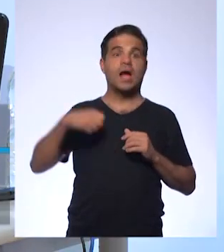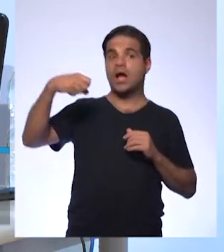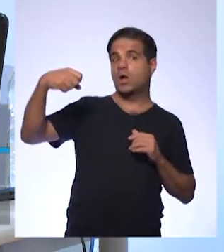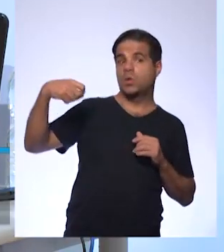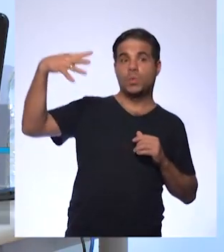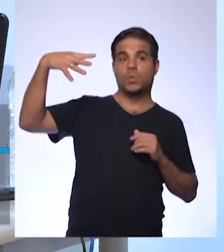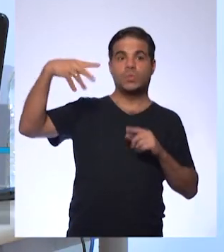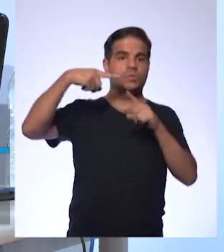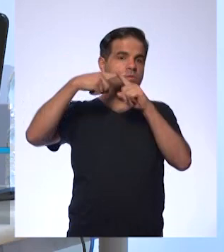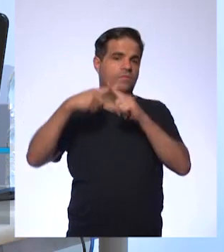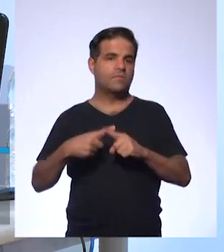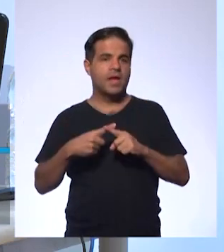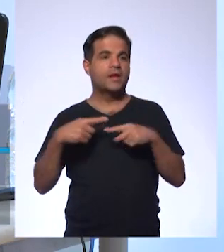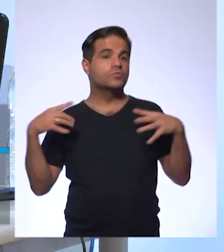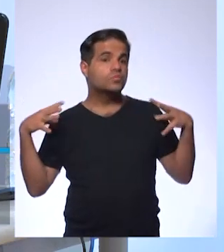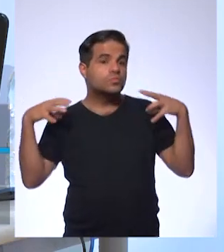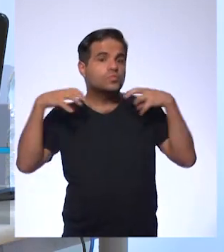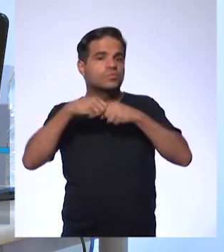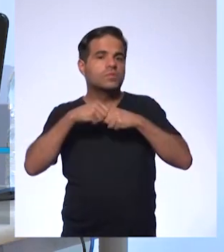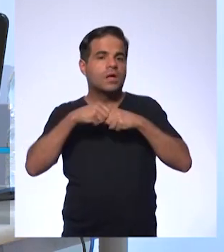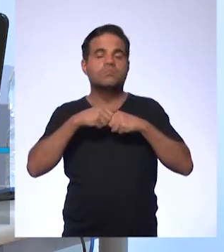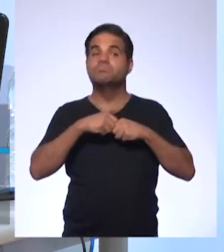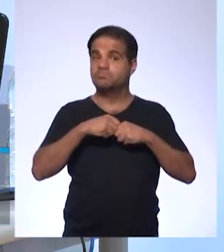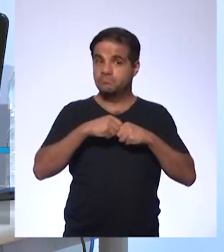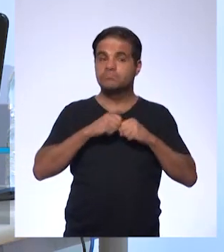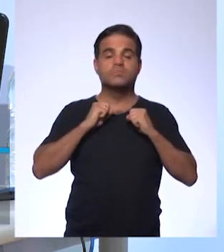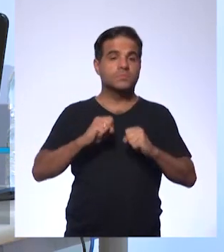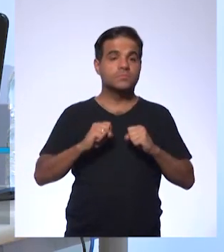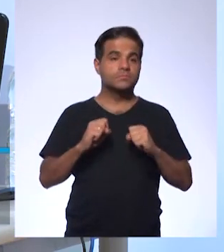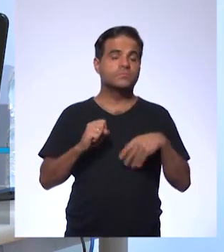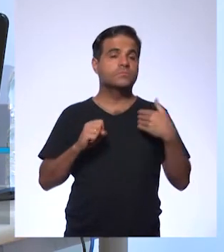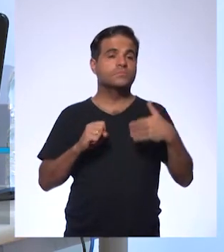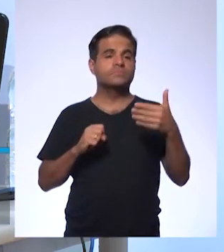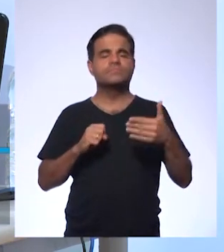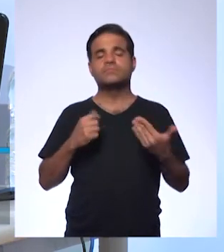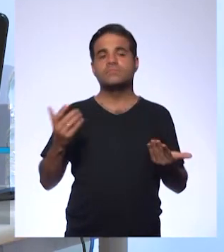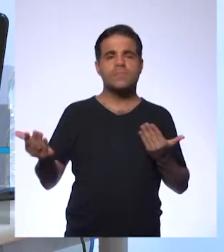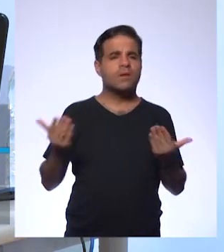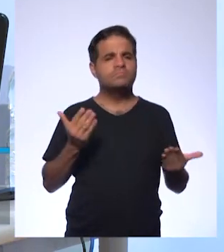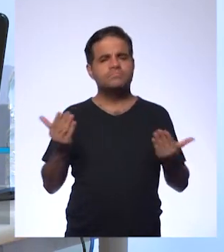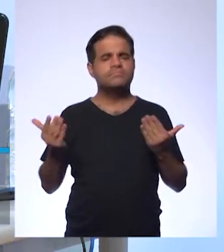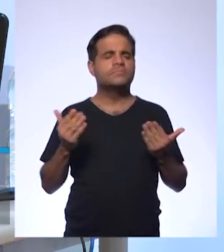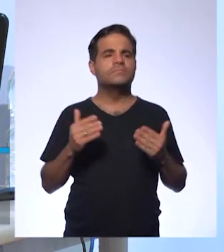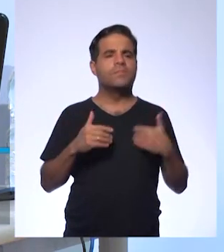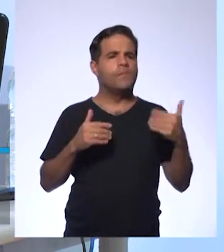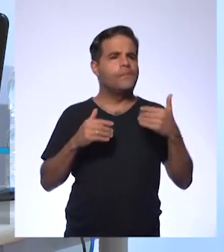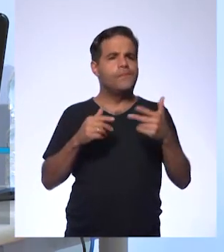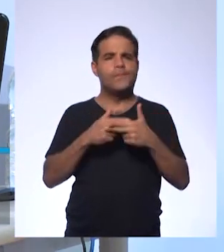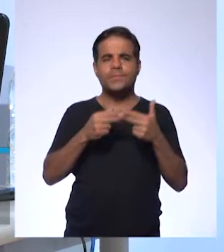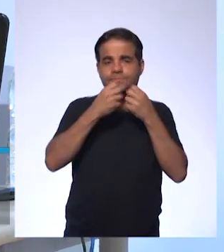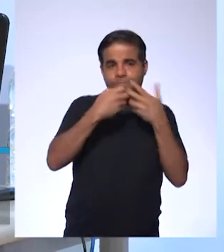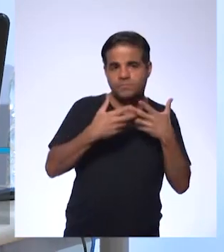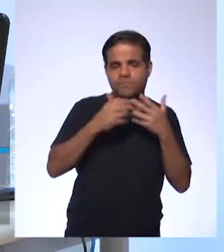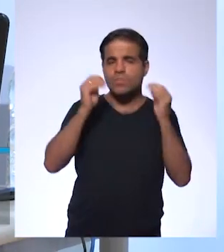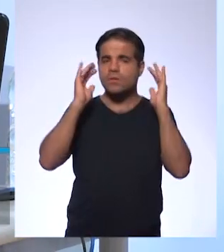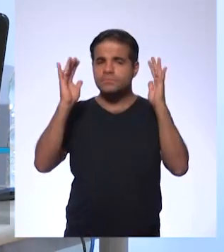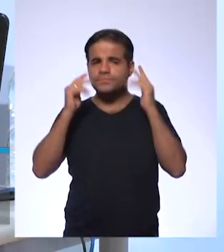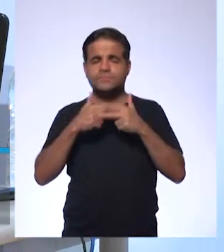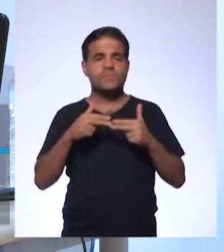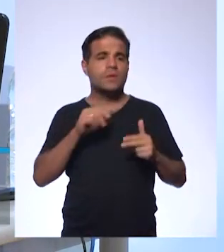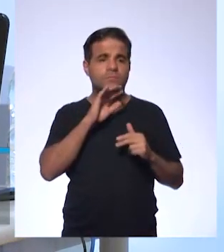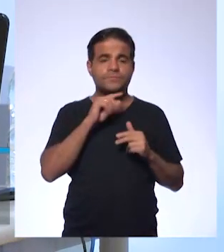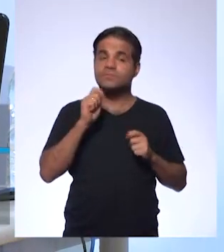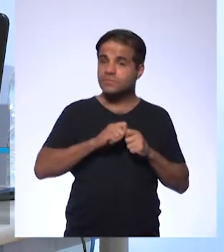luz versus a escuridão. Ou podia até ser, né? Fiz até aqui pensando uma coisa boa, uma reflexão. Coisa ruim. Fiz